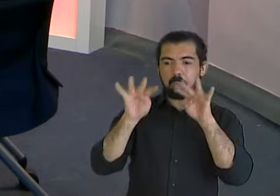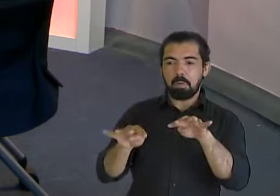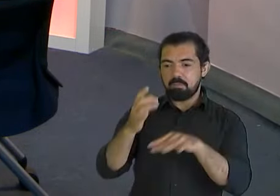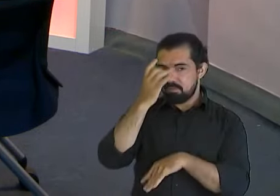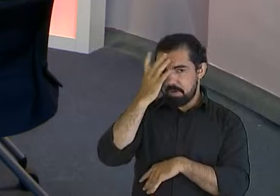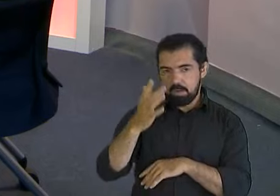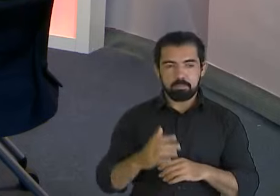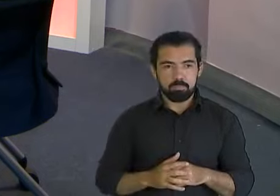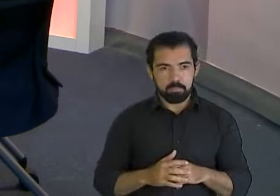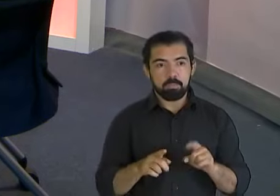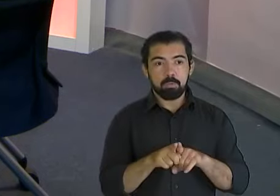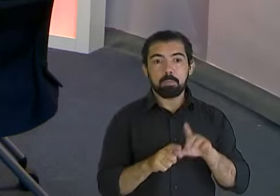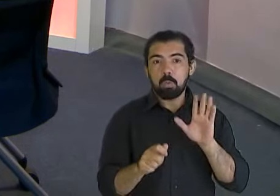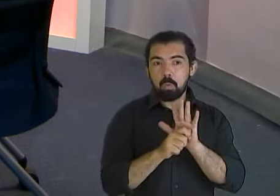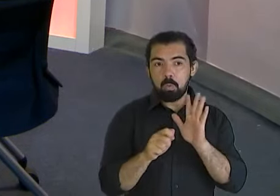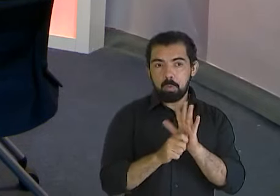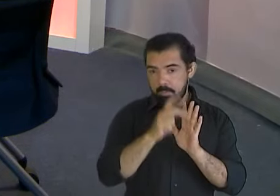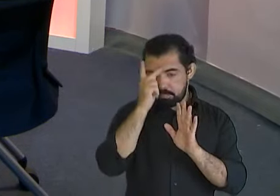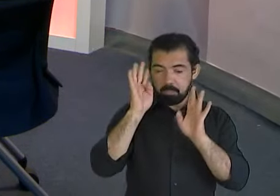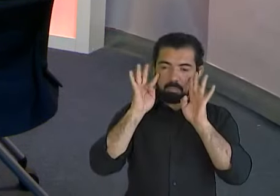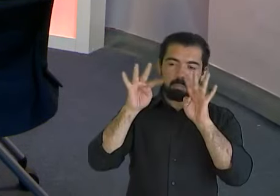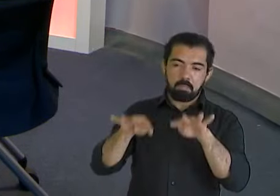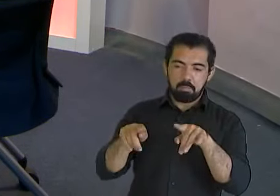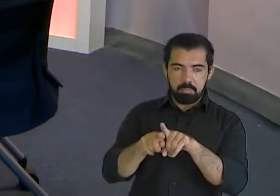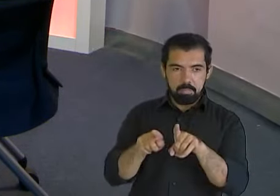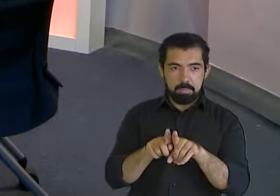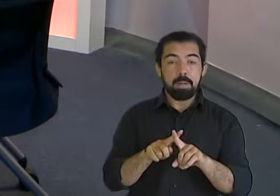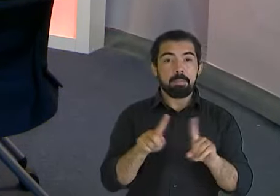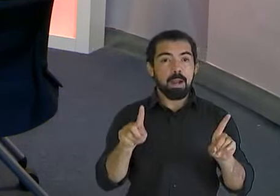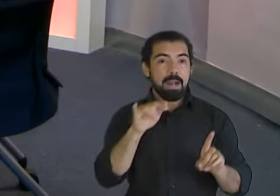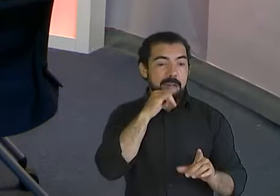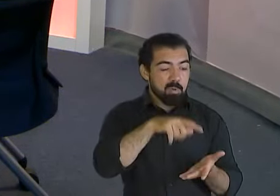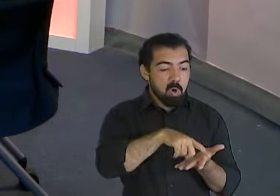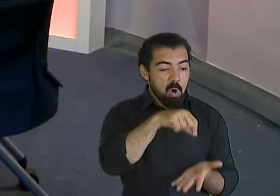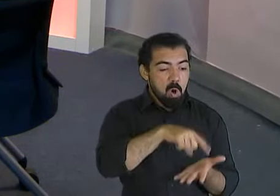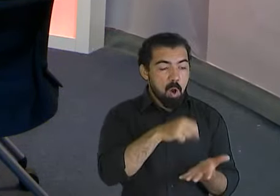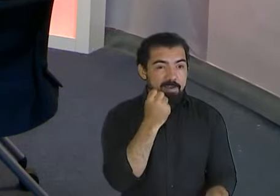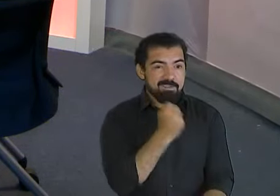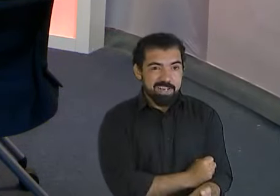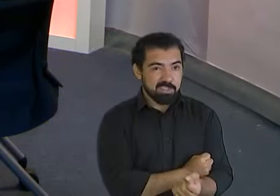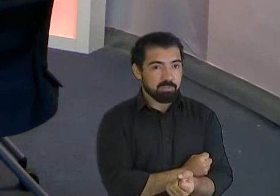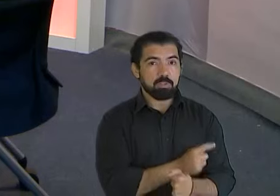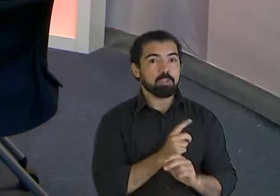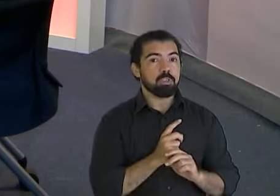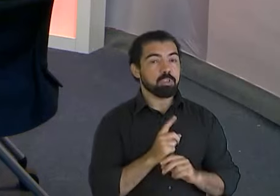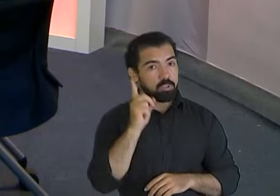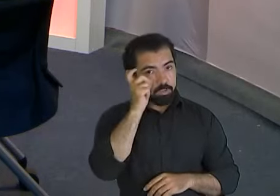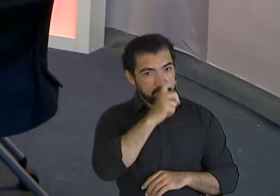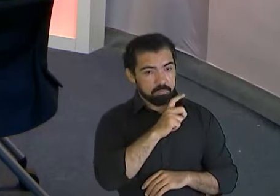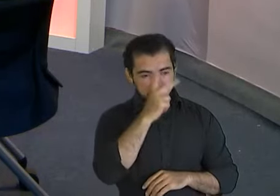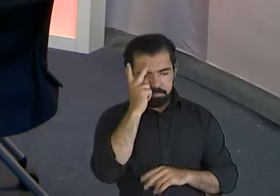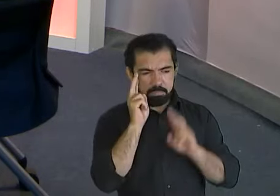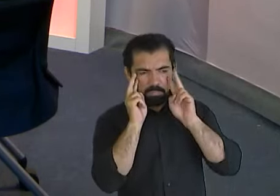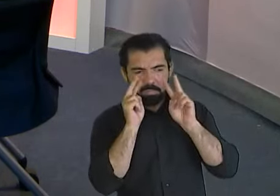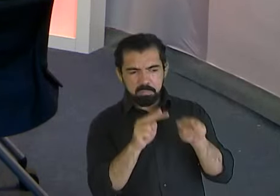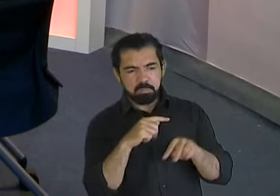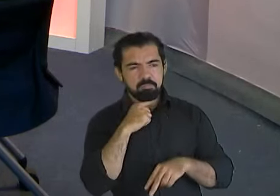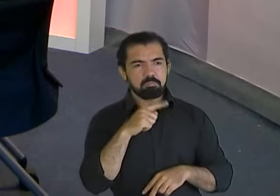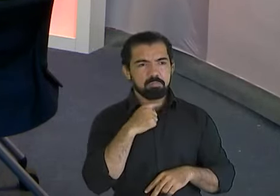alcoolizada. Drogas, Sim, os outras drogas, você efeitos. percebe os efeitos Sim, na pessoa, do jogo não. é algo mais velado de fato,